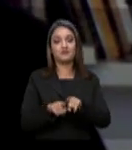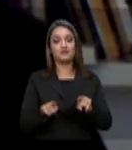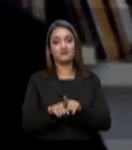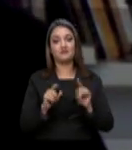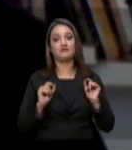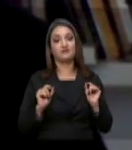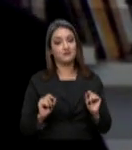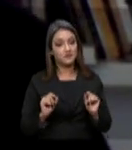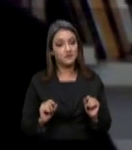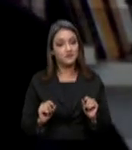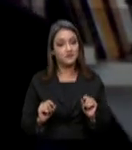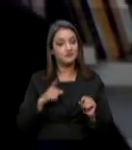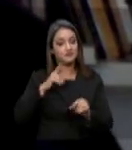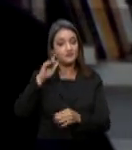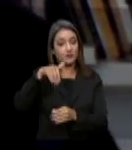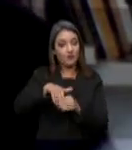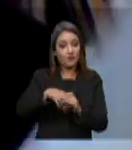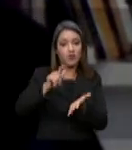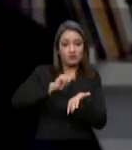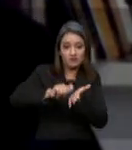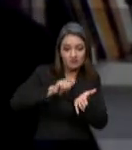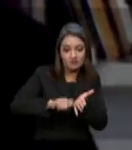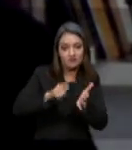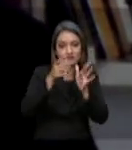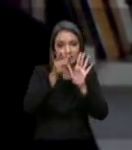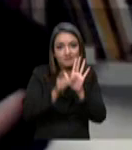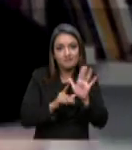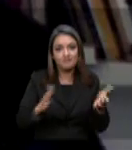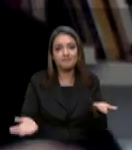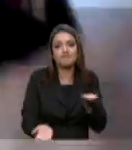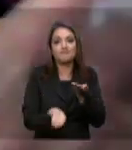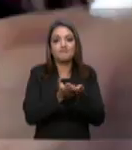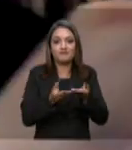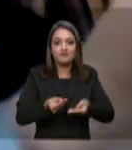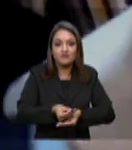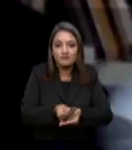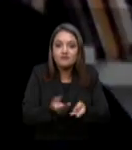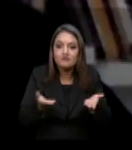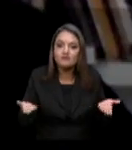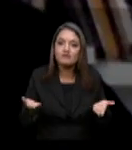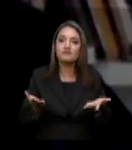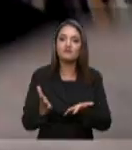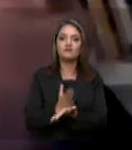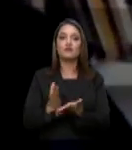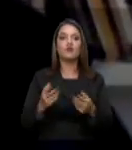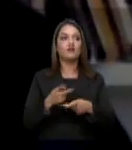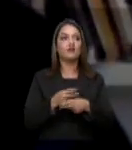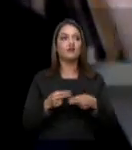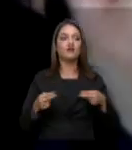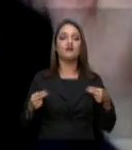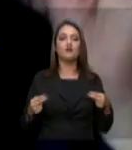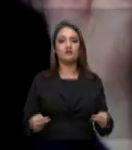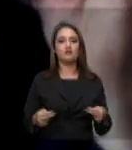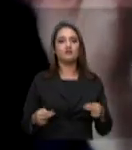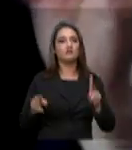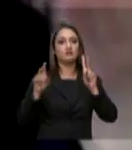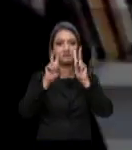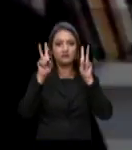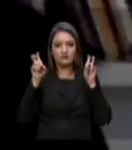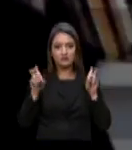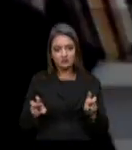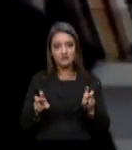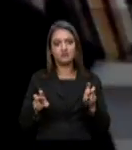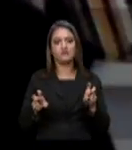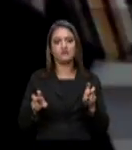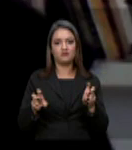é foto escrito repasso aqui algumas considerações a propósito do tema não quero